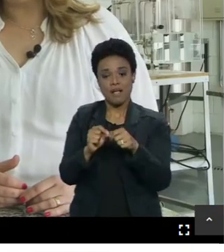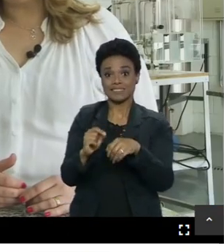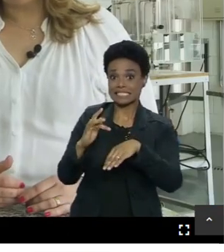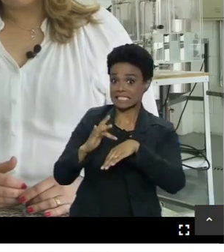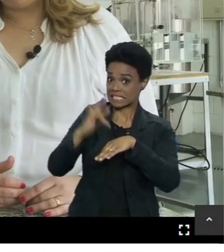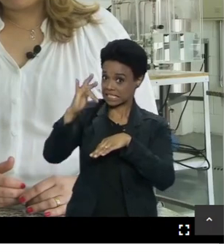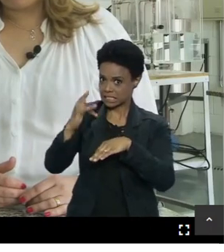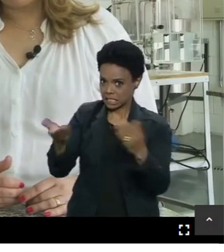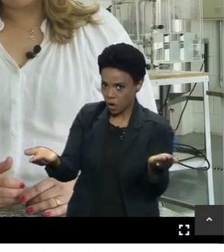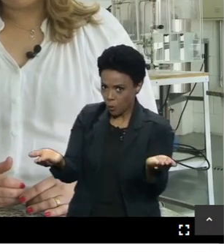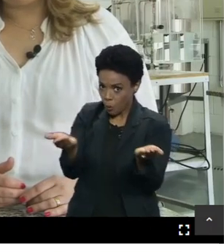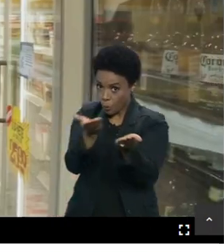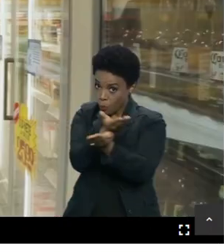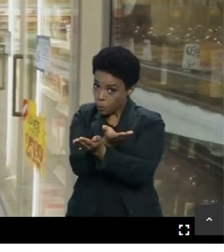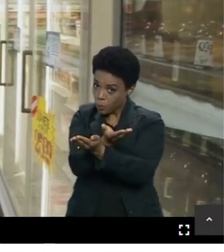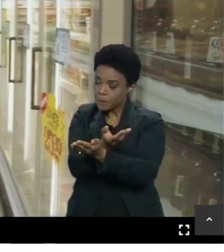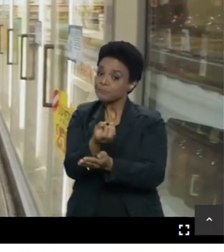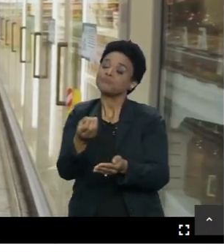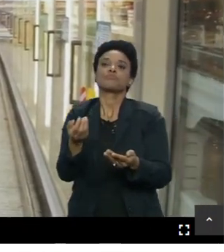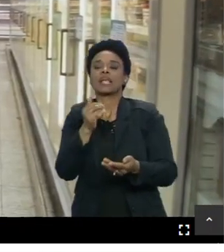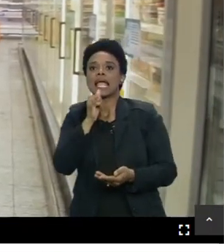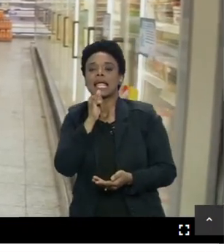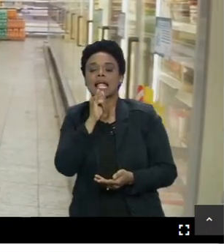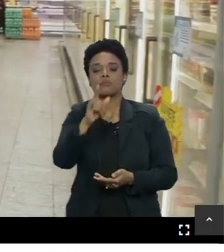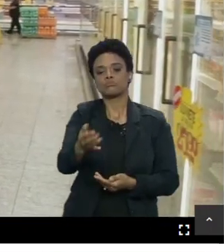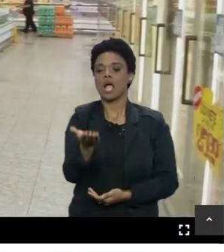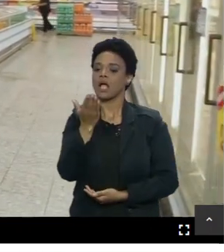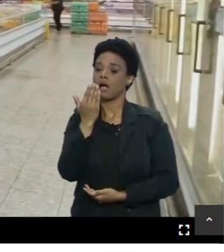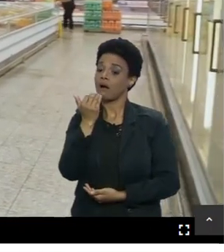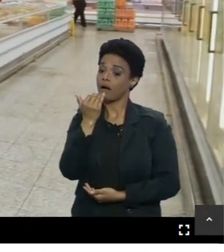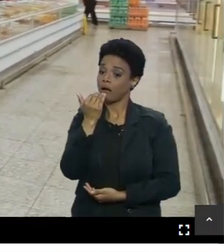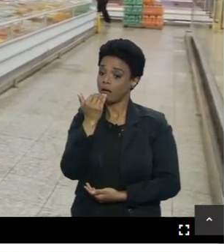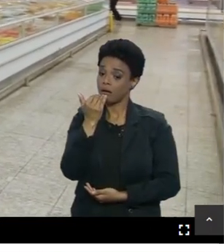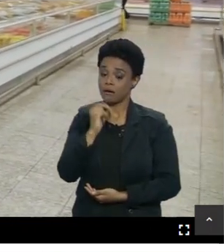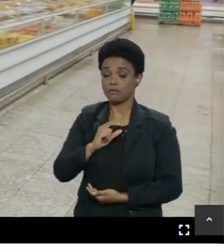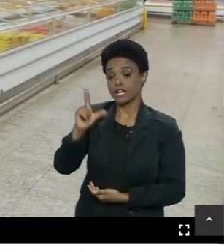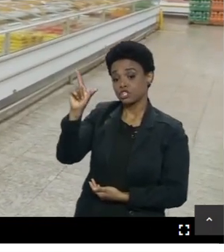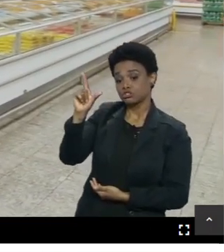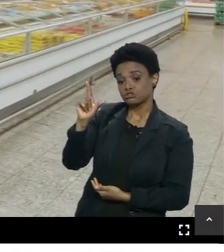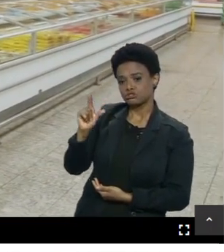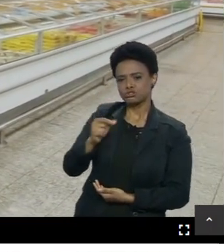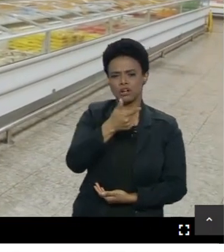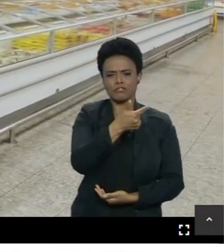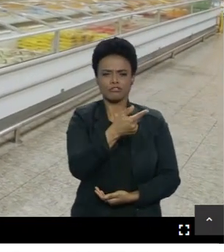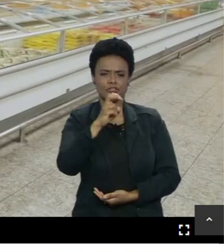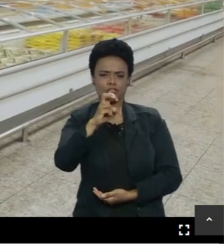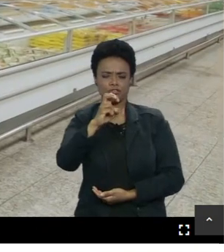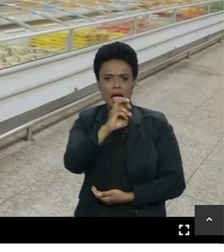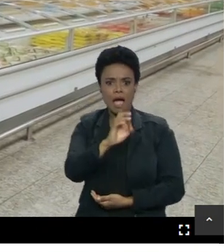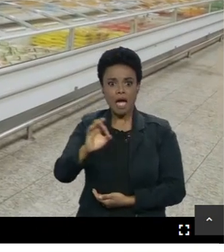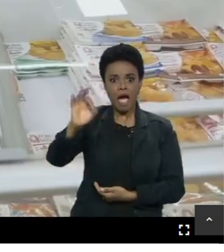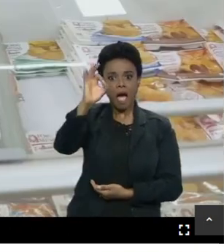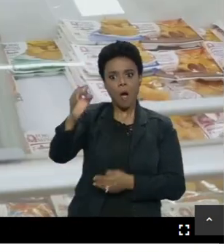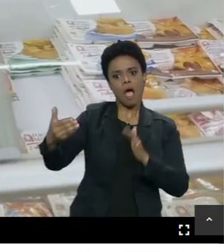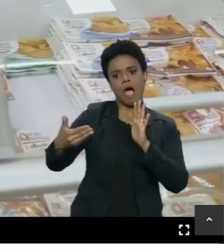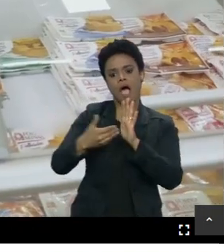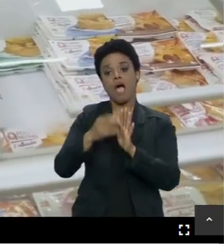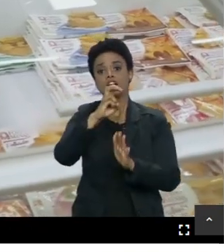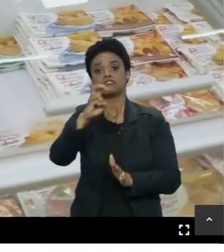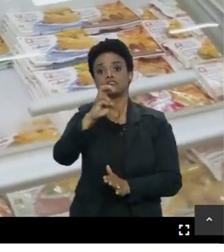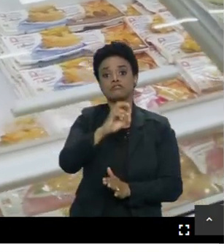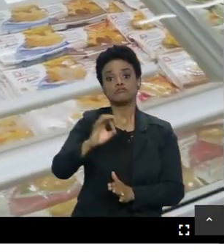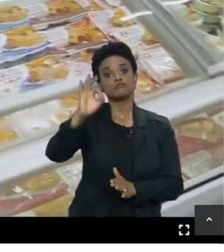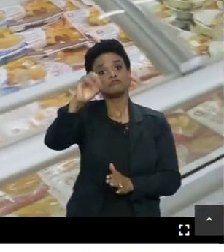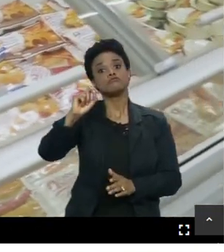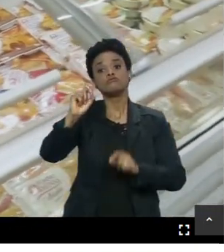sensível, como por exemplo do alimento, que vai reduzir aí dos seus 25 graus até os seus 5 graus, como é o